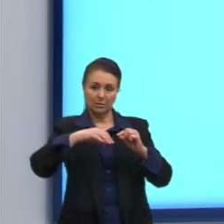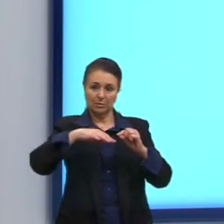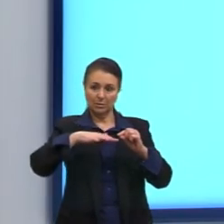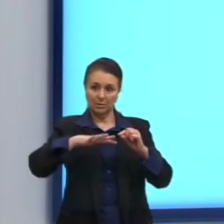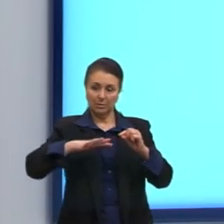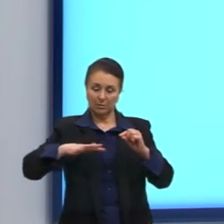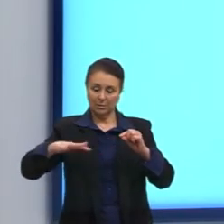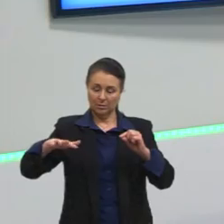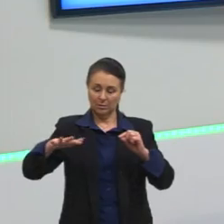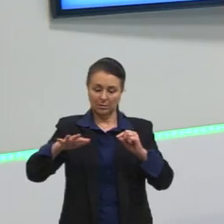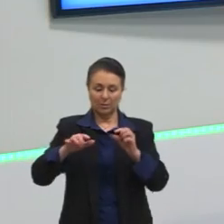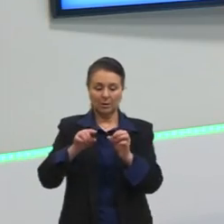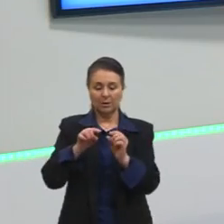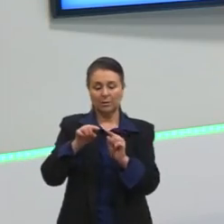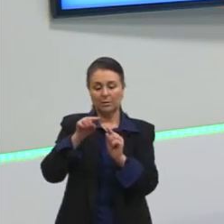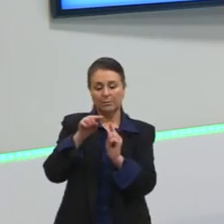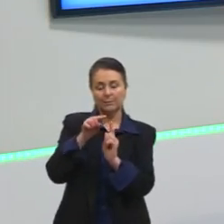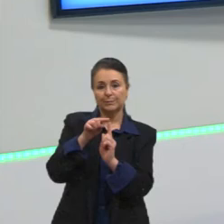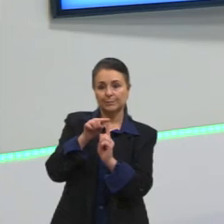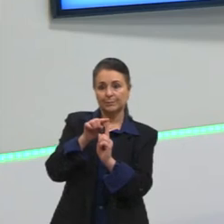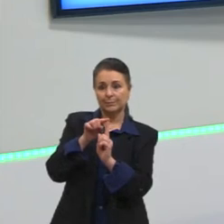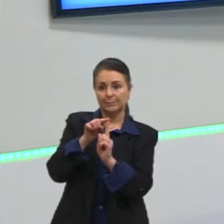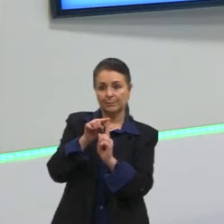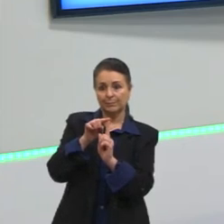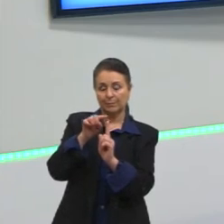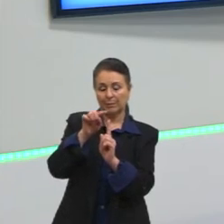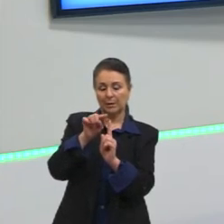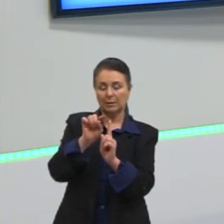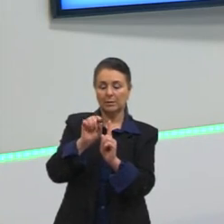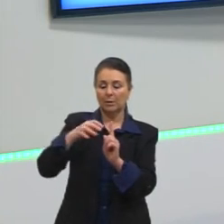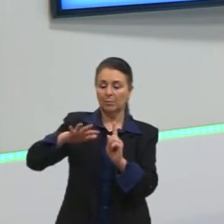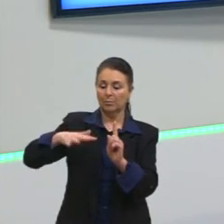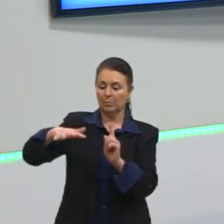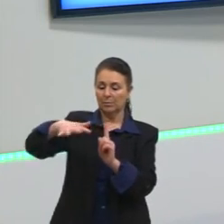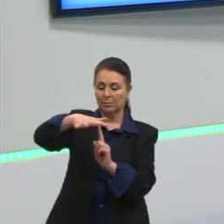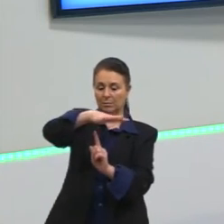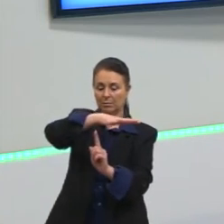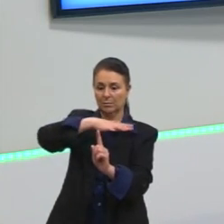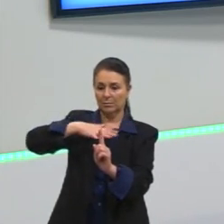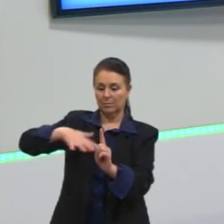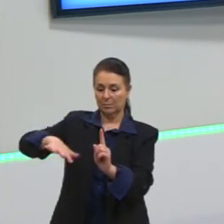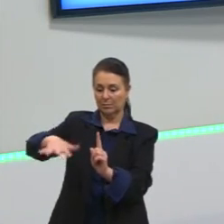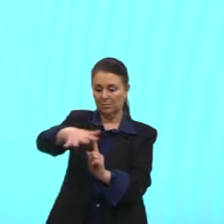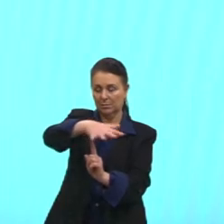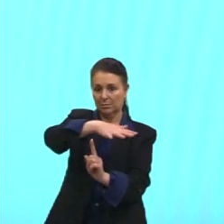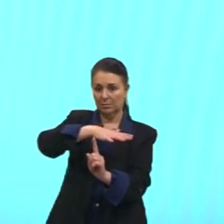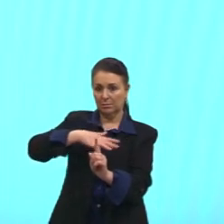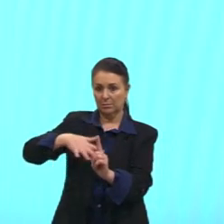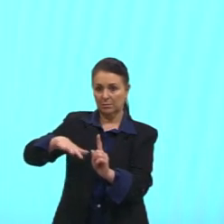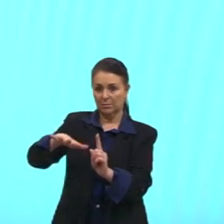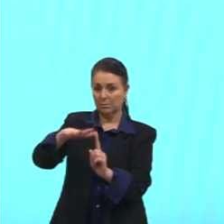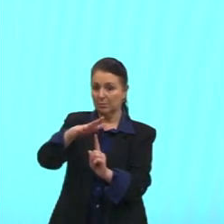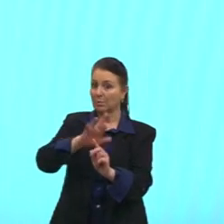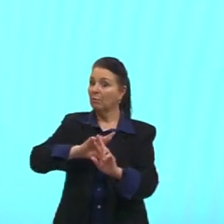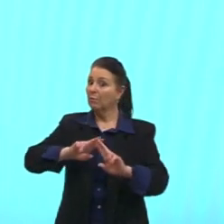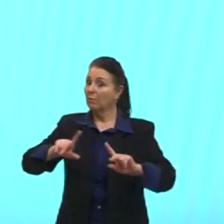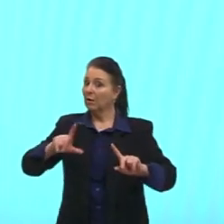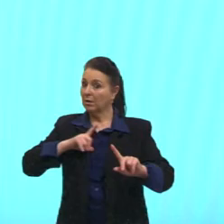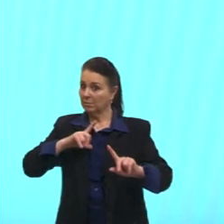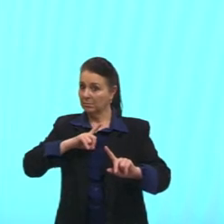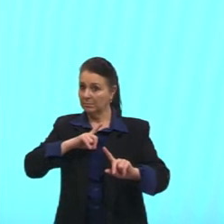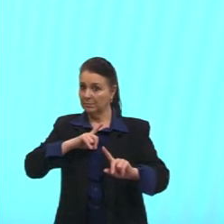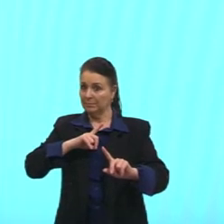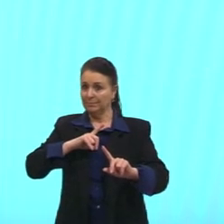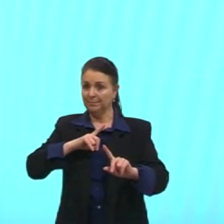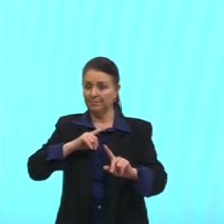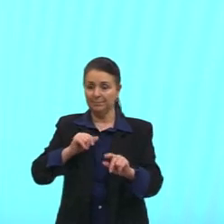frente de onda, né, uma representação dessa onda. E aqui eu tenho frentes de onda, né, são várias, tá? Aqui, aqui,